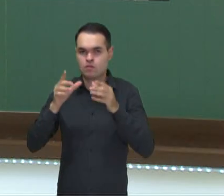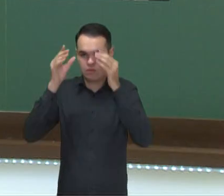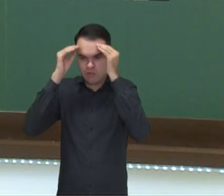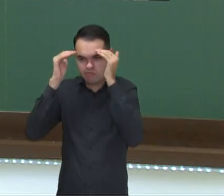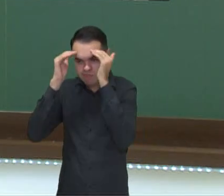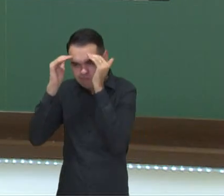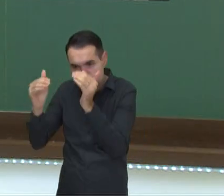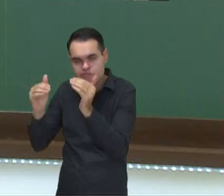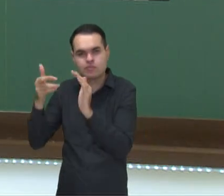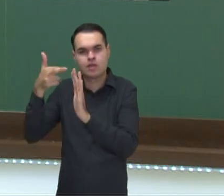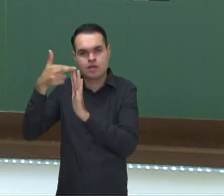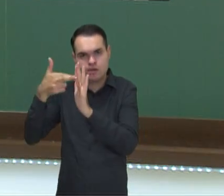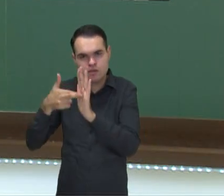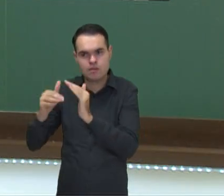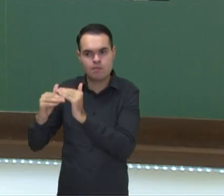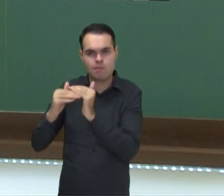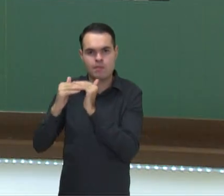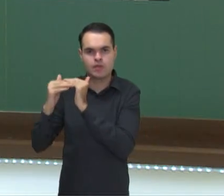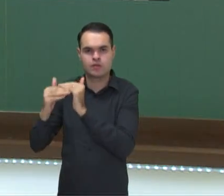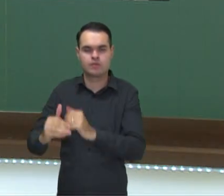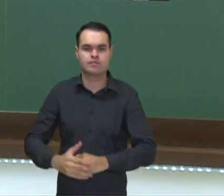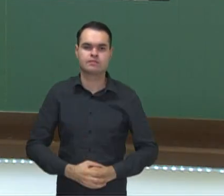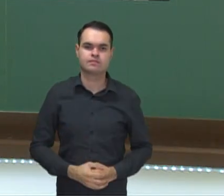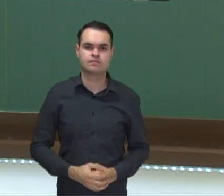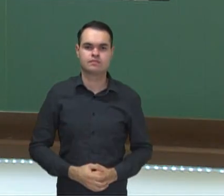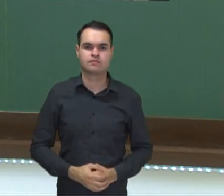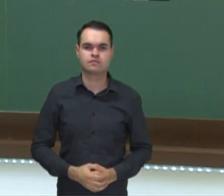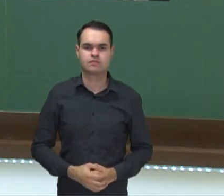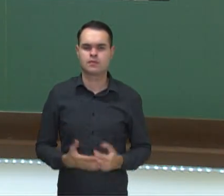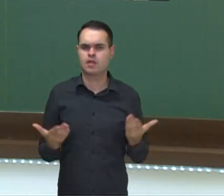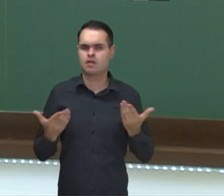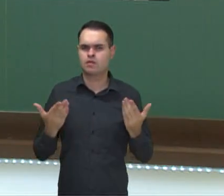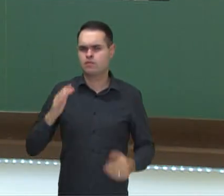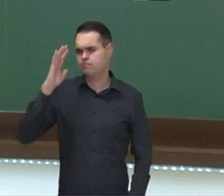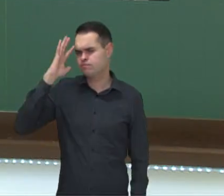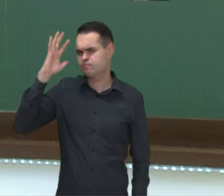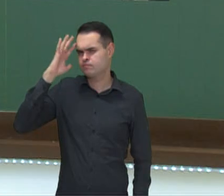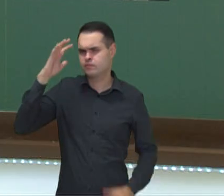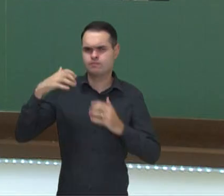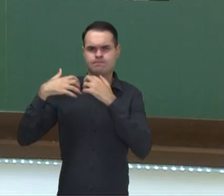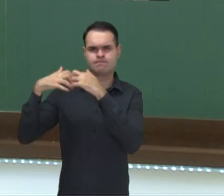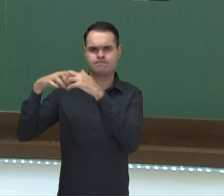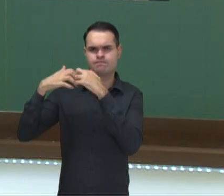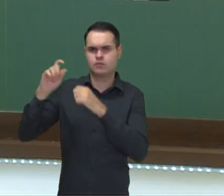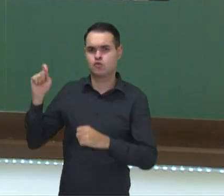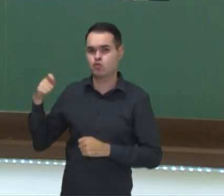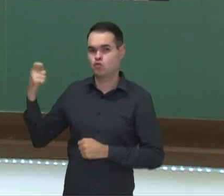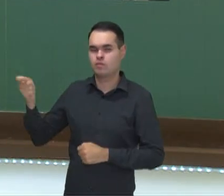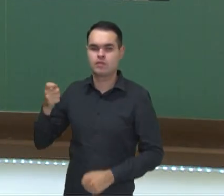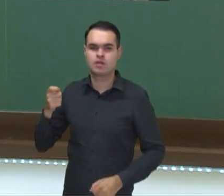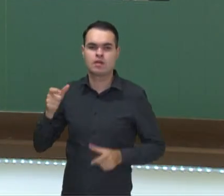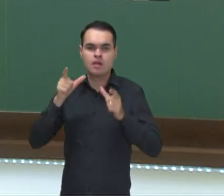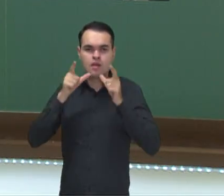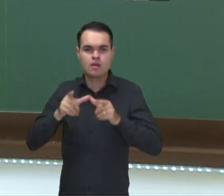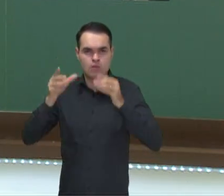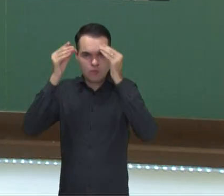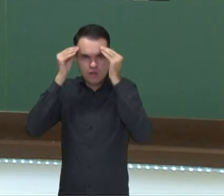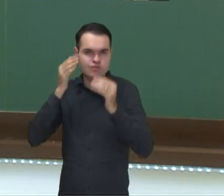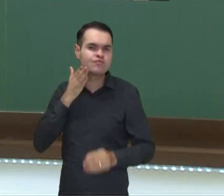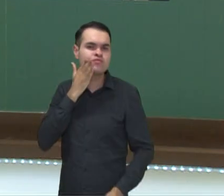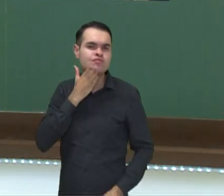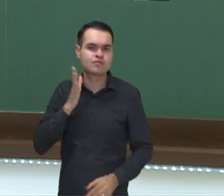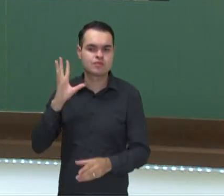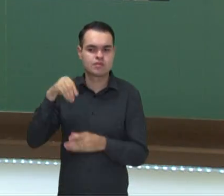a formalidade, a norma padrão. Vamos refletir sobre essa linguagem, então, do discurso